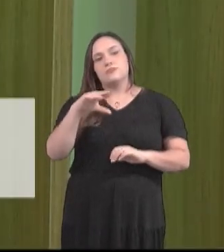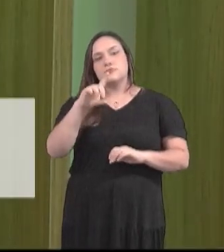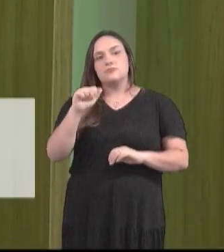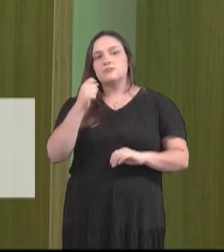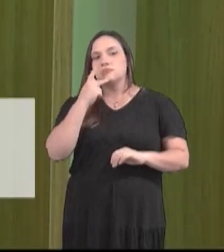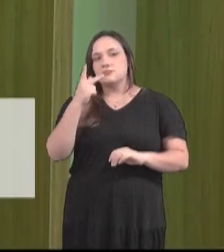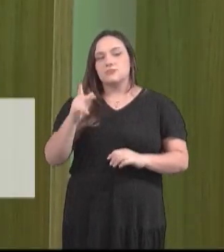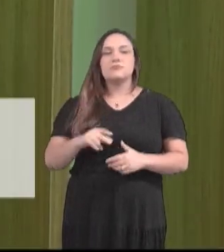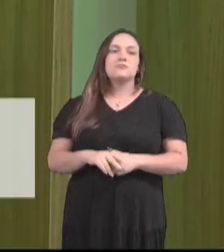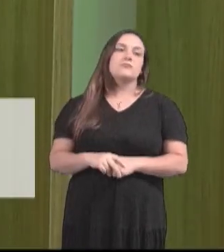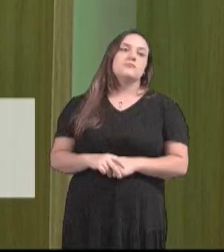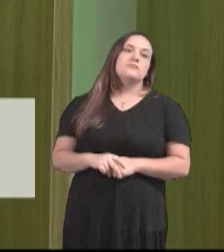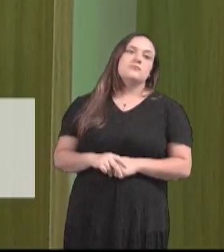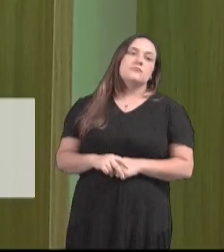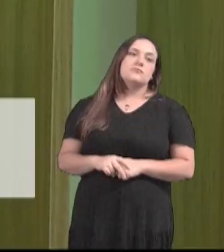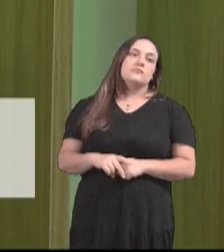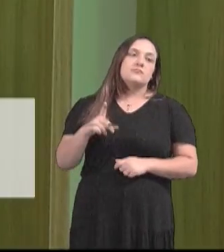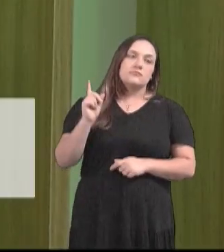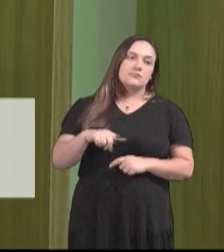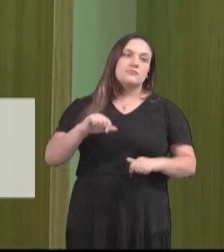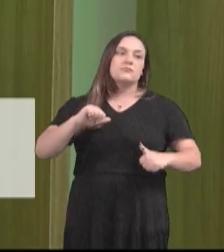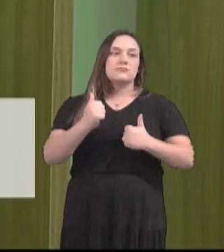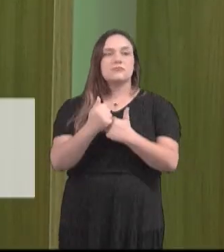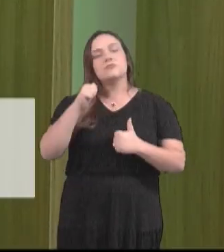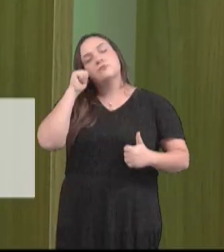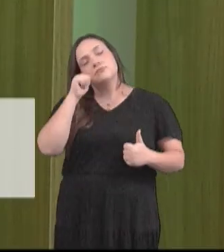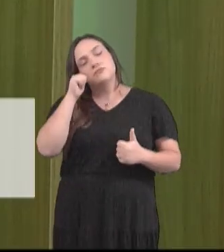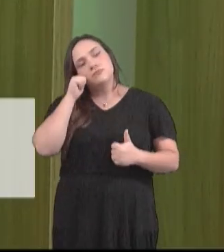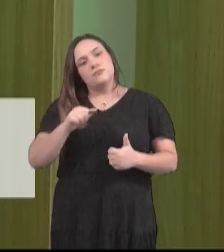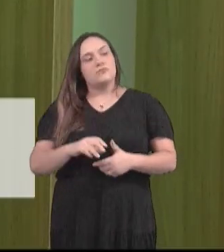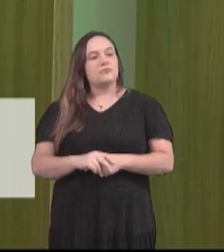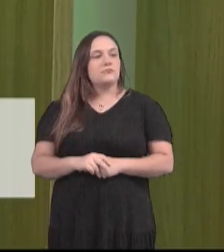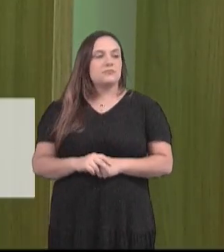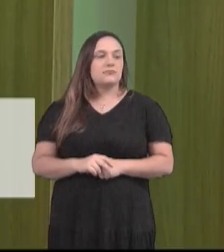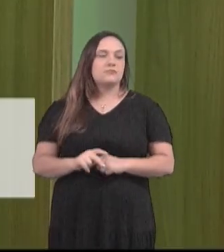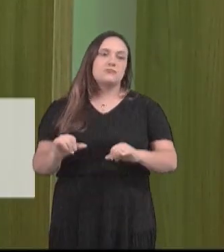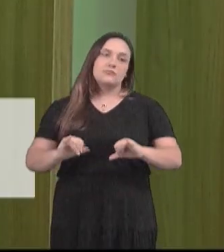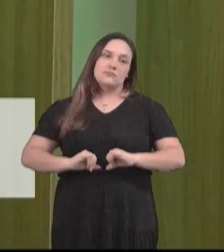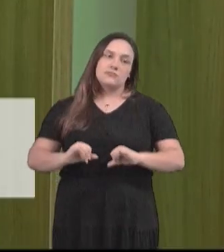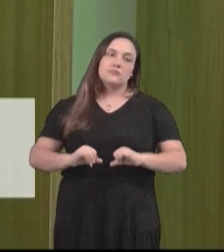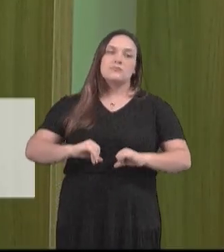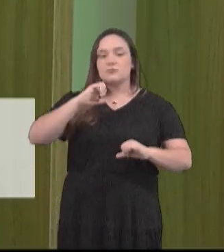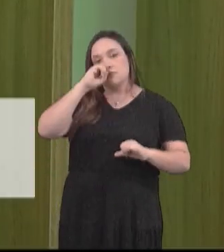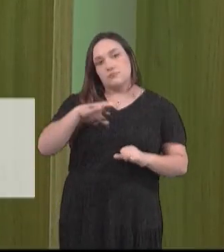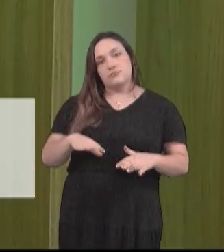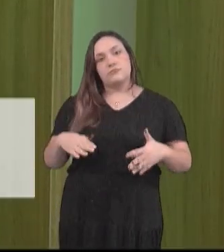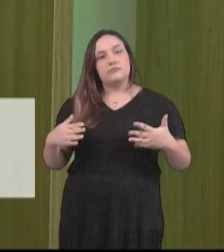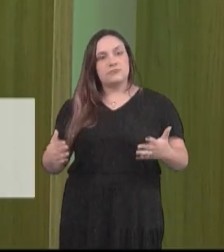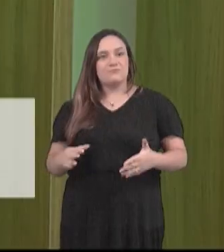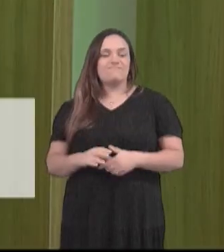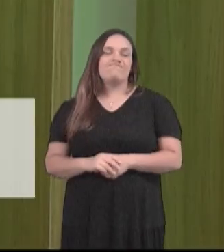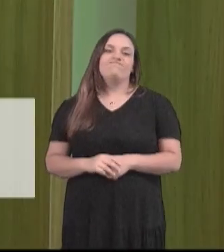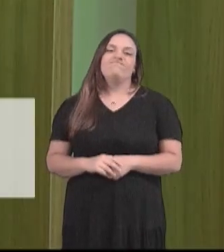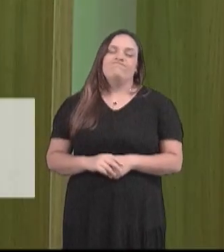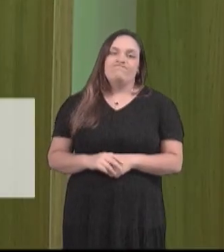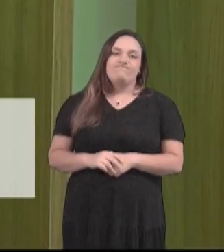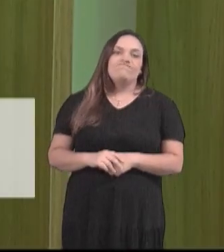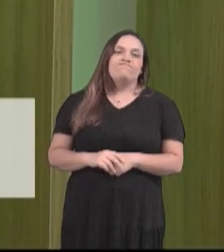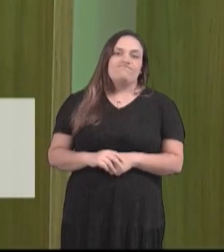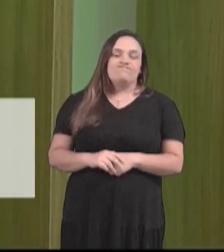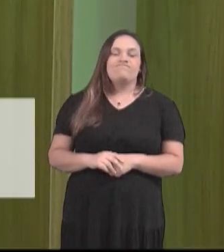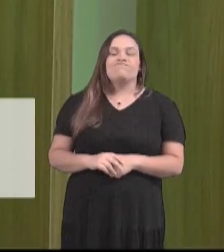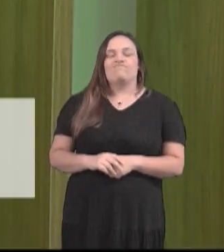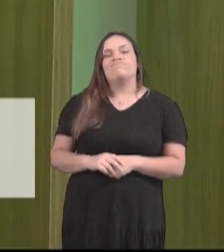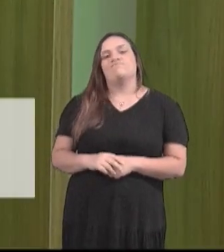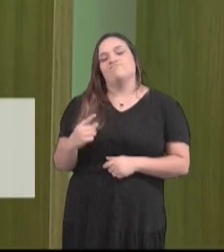quanto ao apoio a essas mulheres vítimas de violência, que muitas vezes estão aí numa